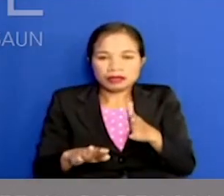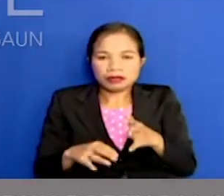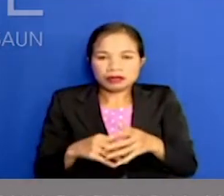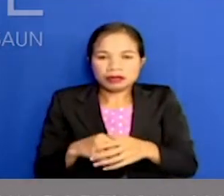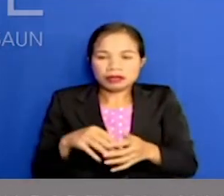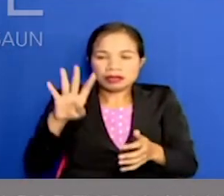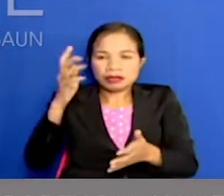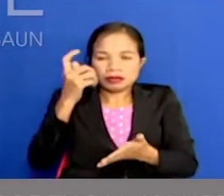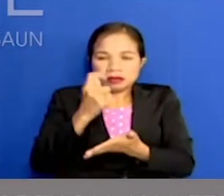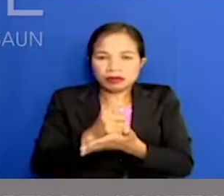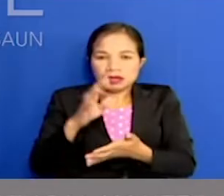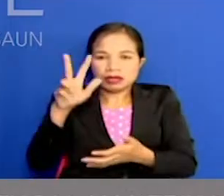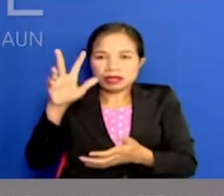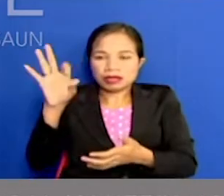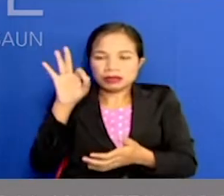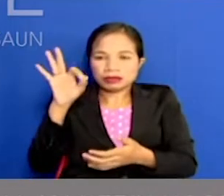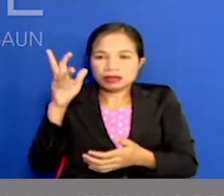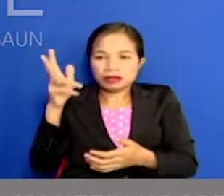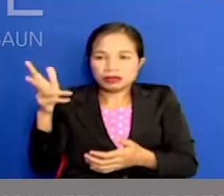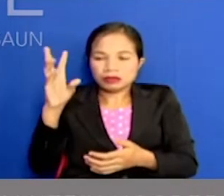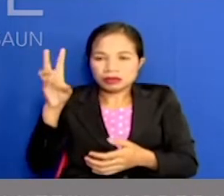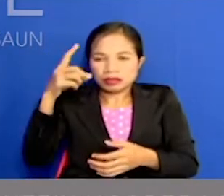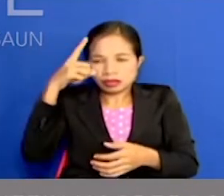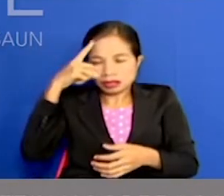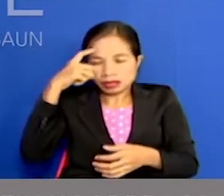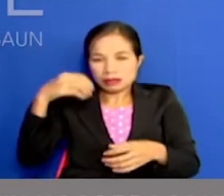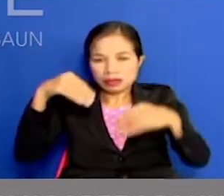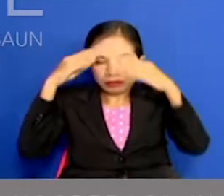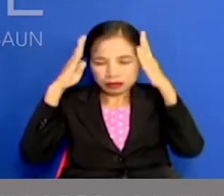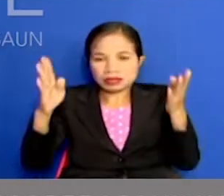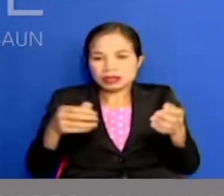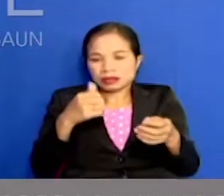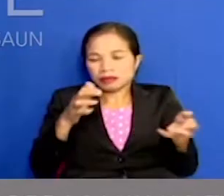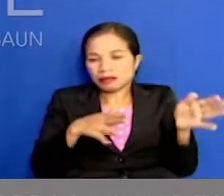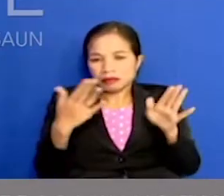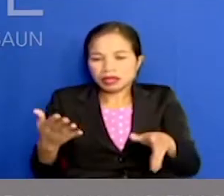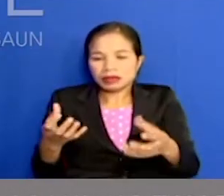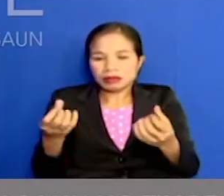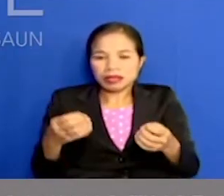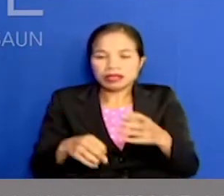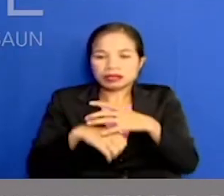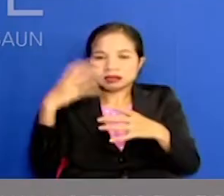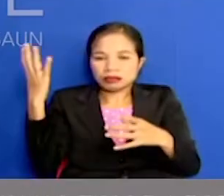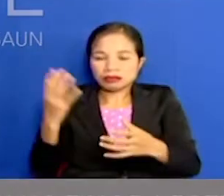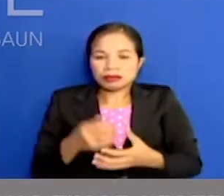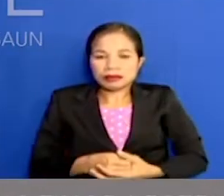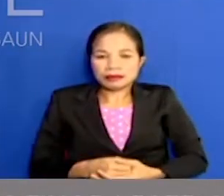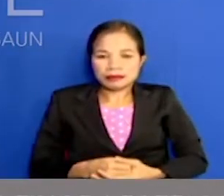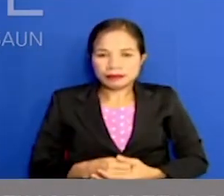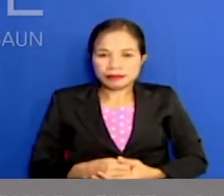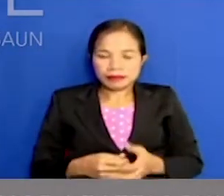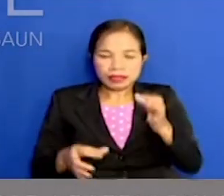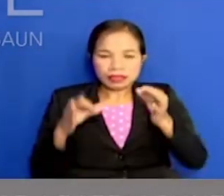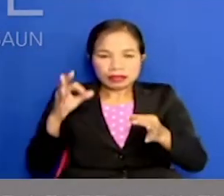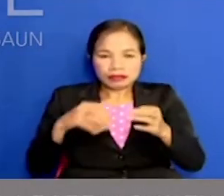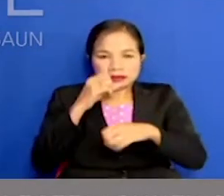hat, atusia tolu nulu resing nen, tamba professor balong mate no balun sayona. Enquanto,